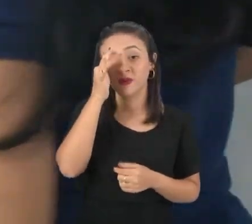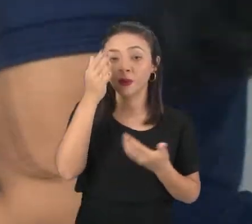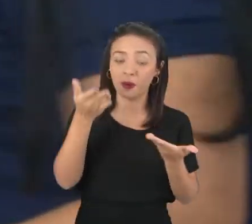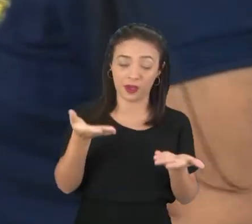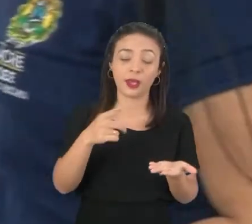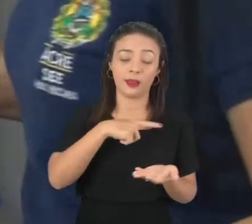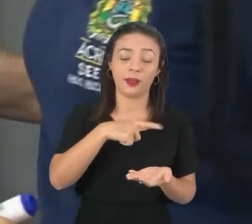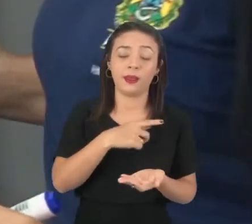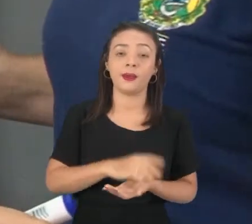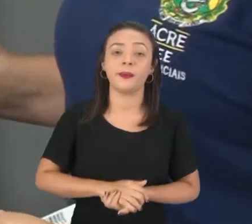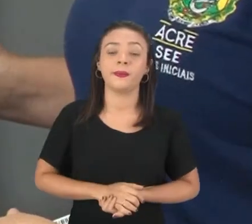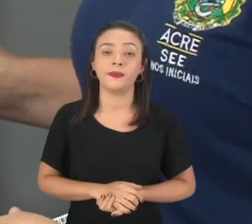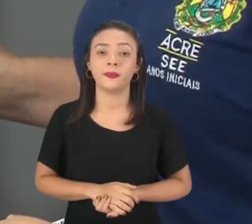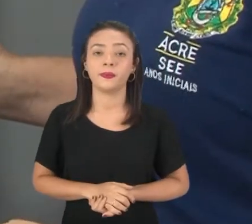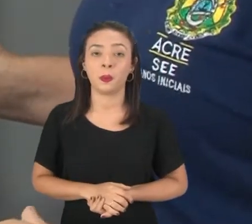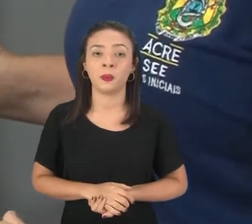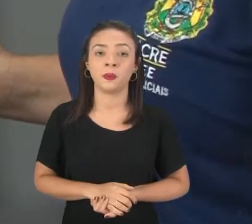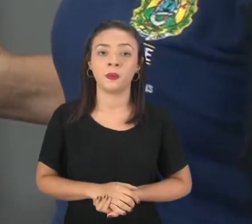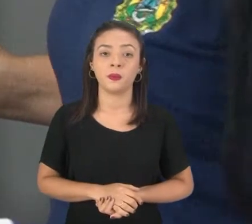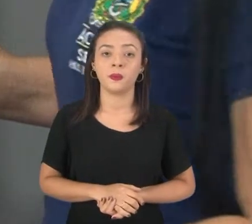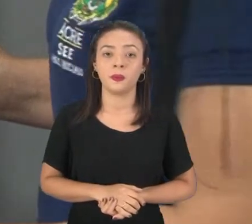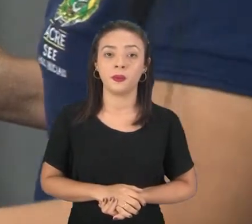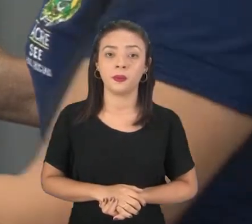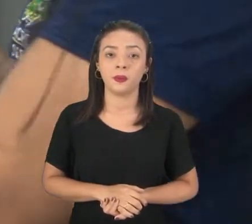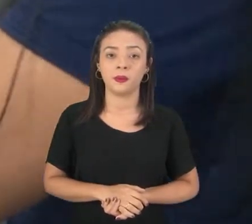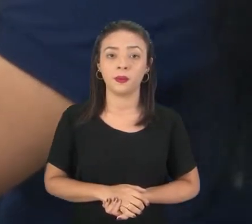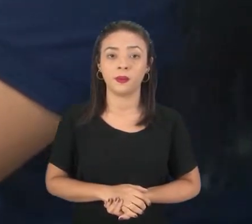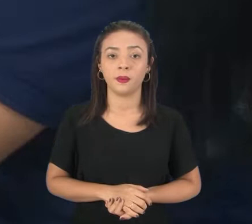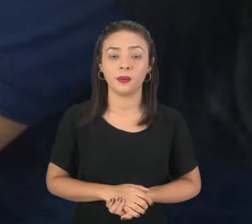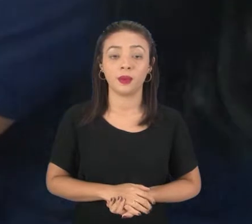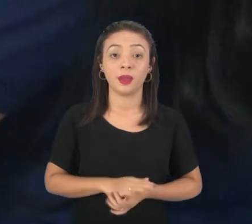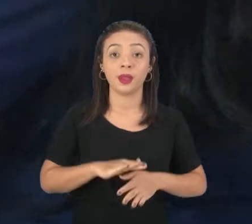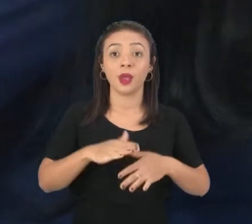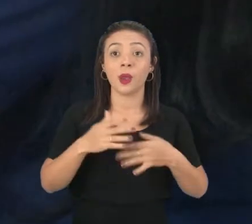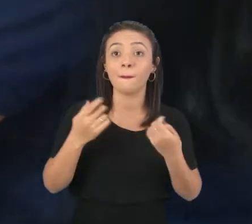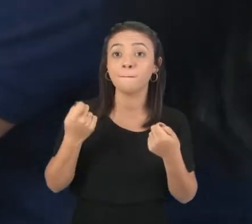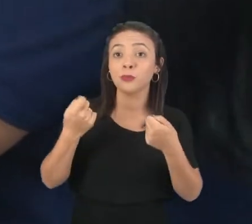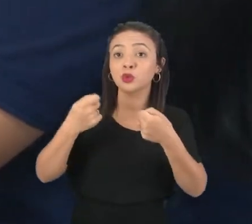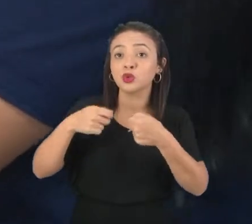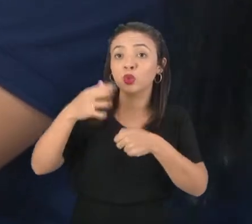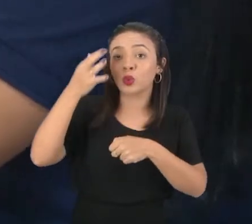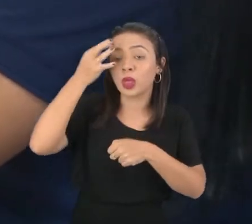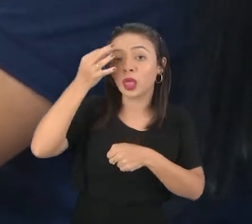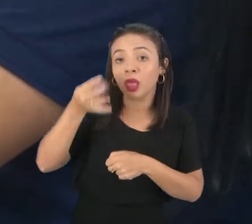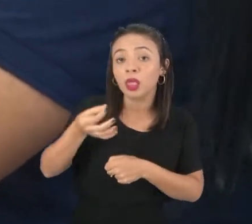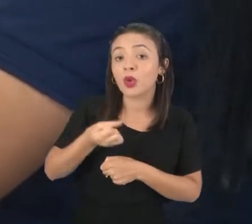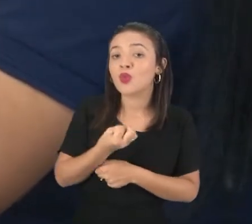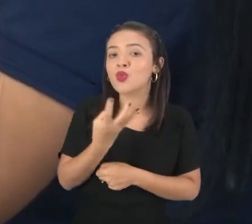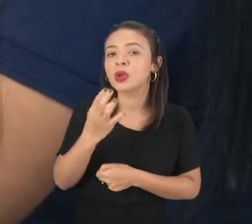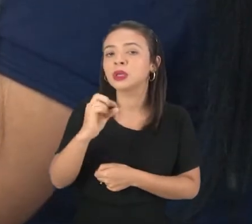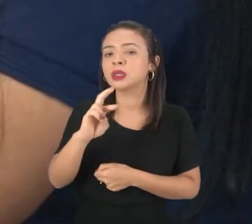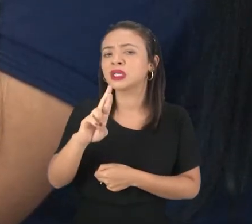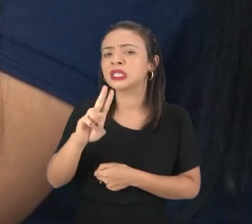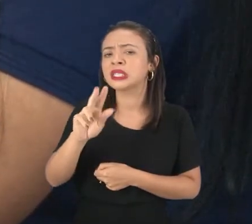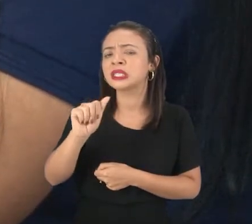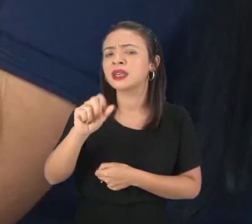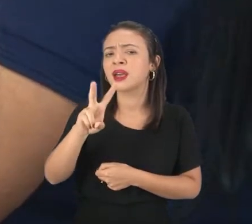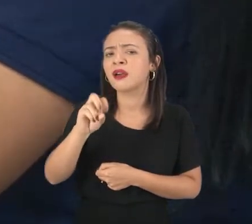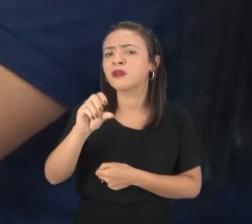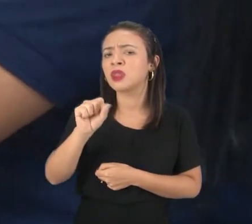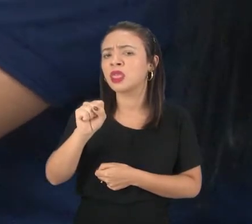acabei de tirar da situação aí então foi mim saber quanto os escravos eu já sei o quanto as rosas tem